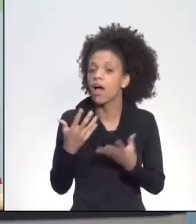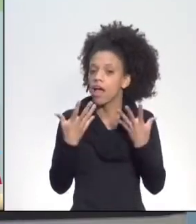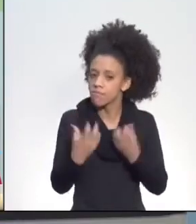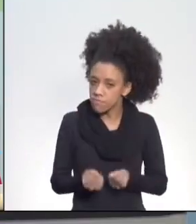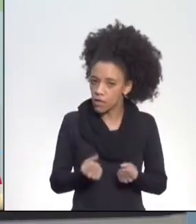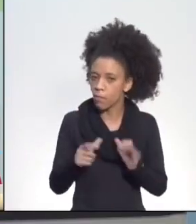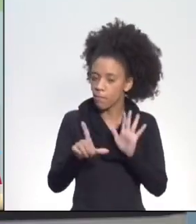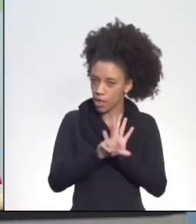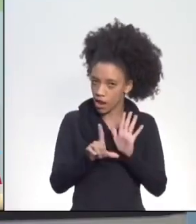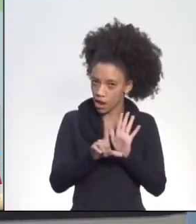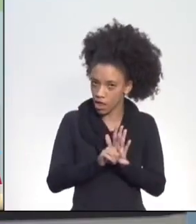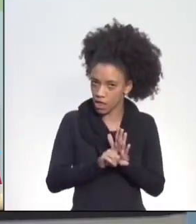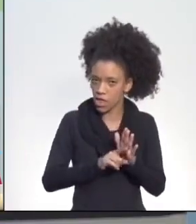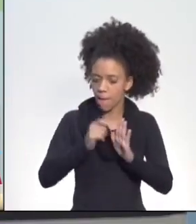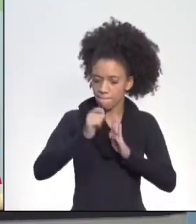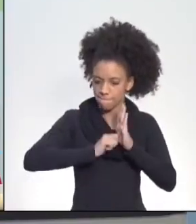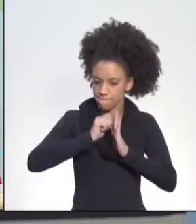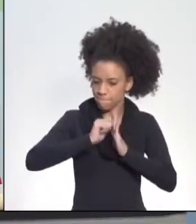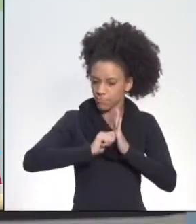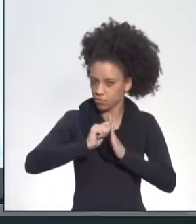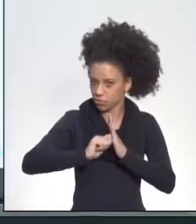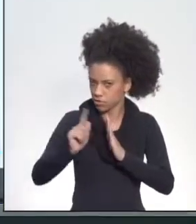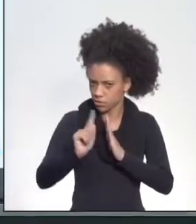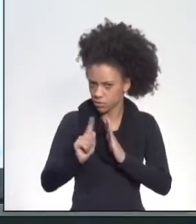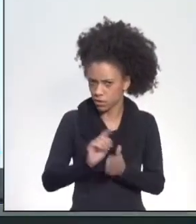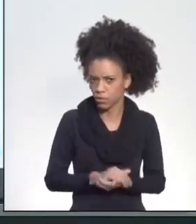lei e pichação não?